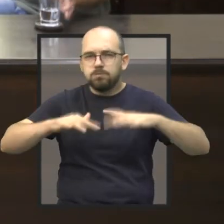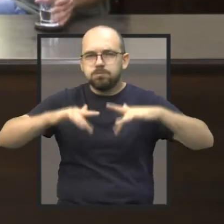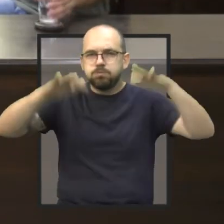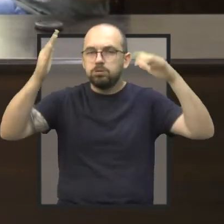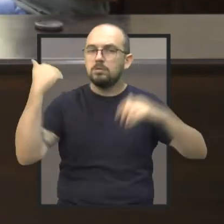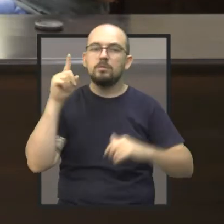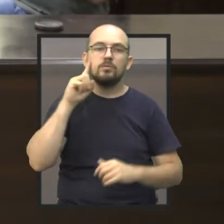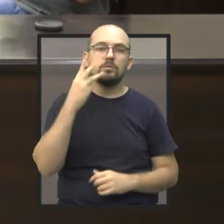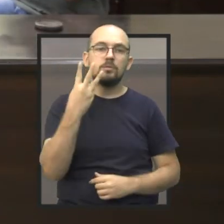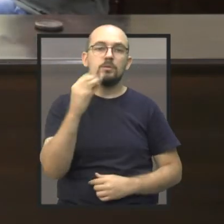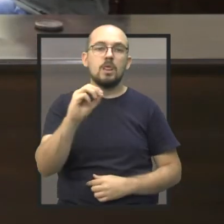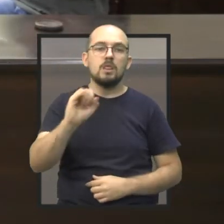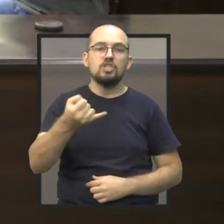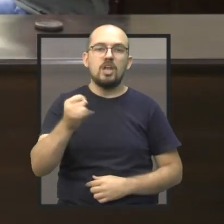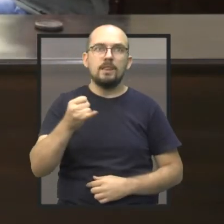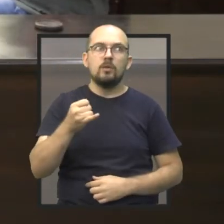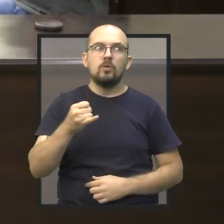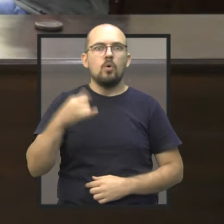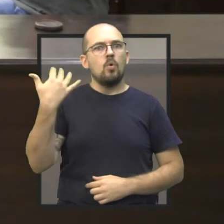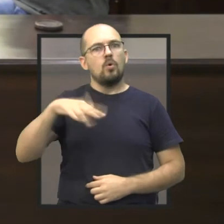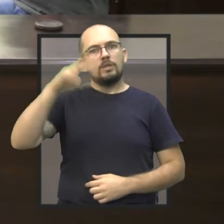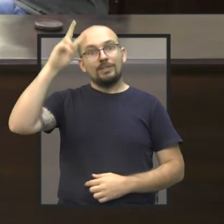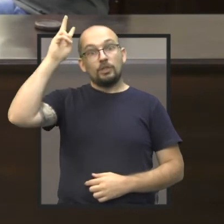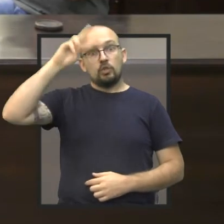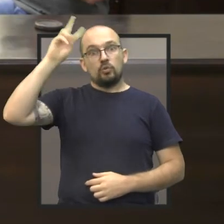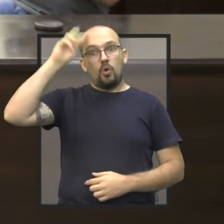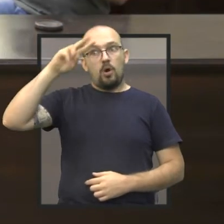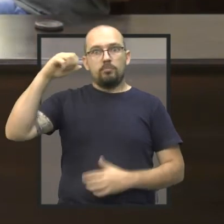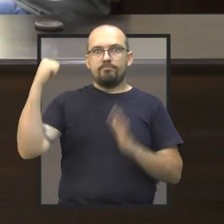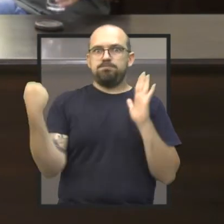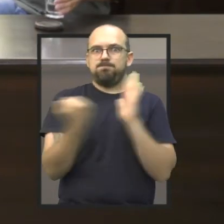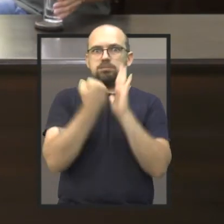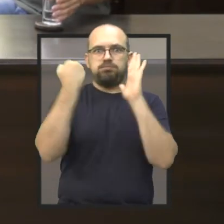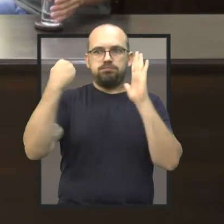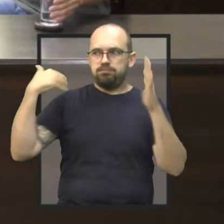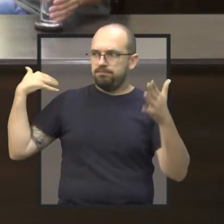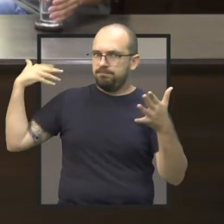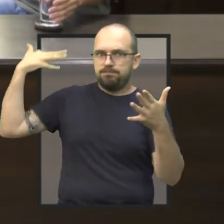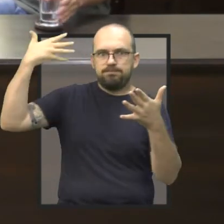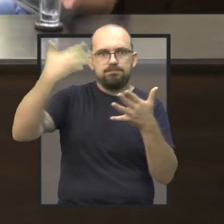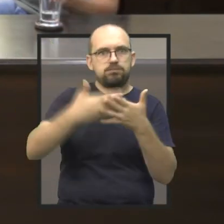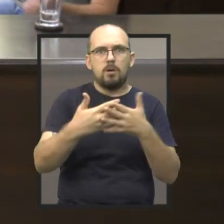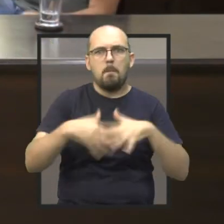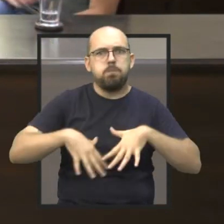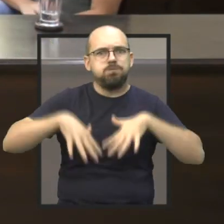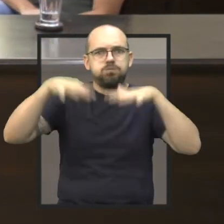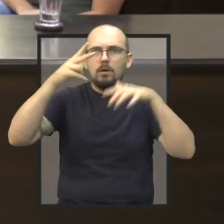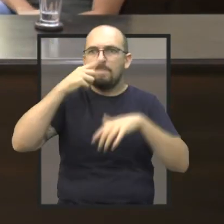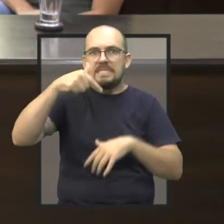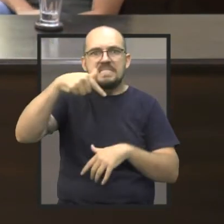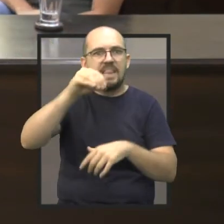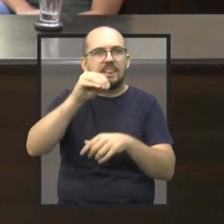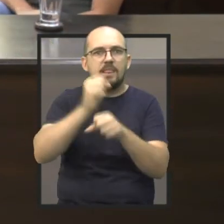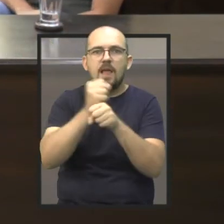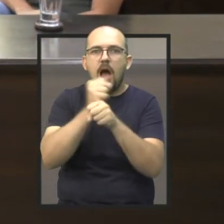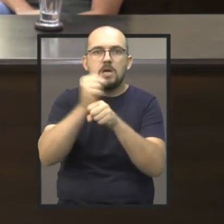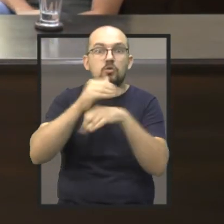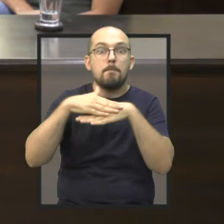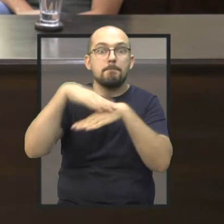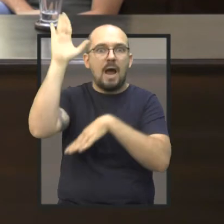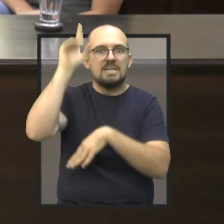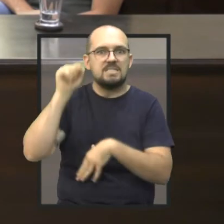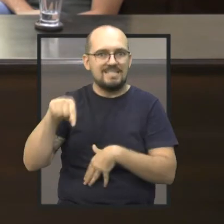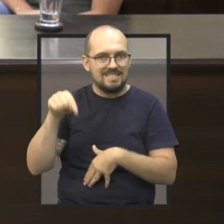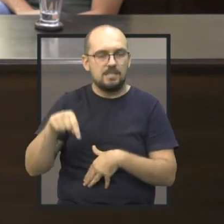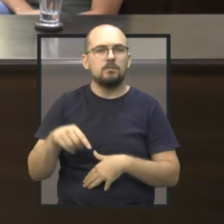último dia 30 de janeiro, né, a maior, talvez, da história moderna aqui da cidade, com certeza a maior dos últimos 70 anos. A